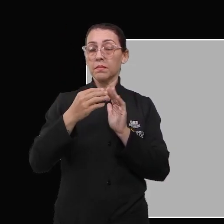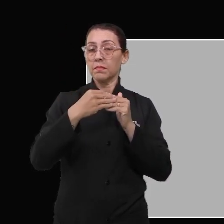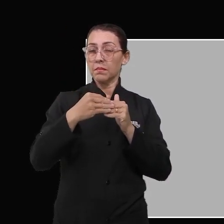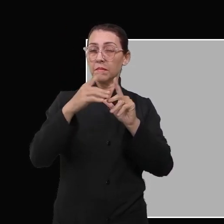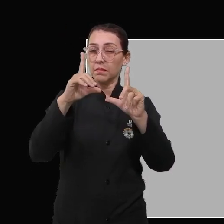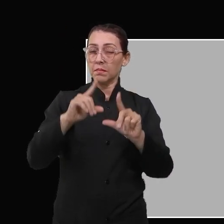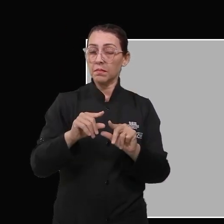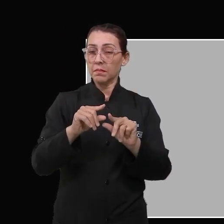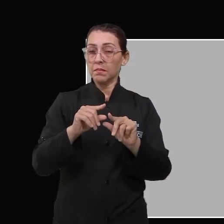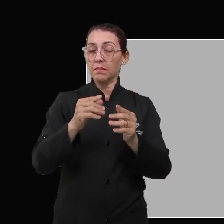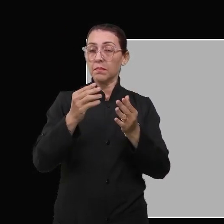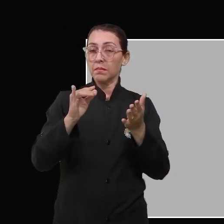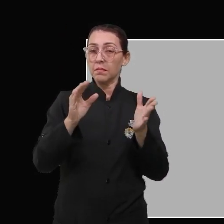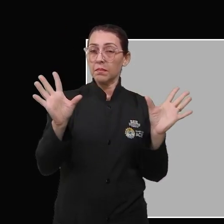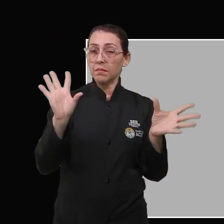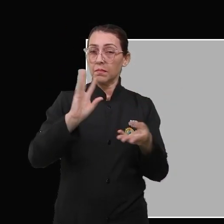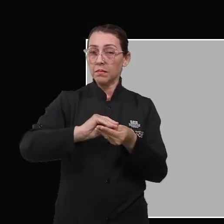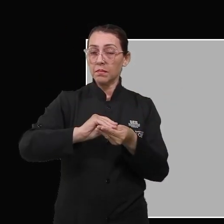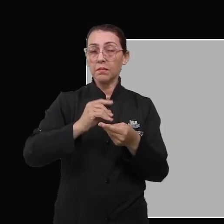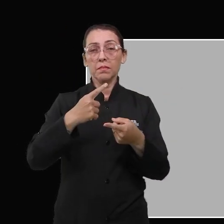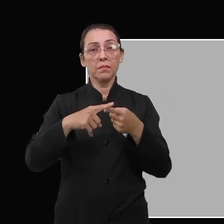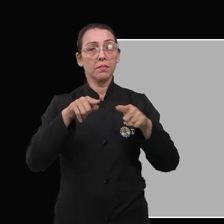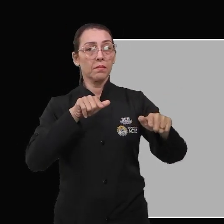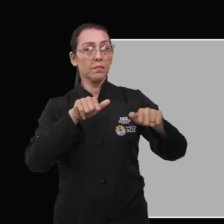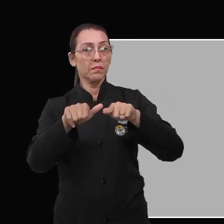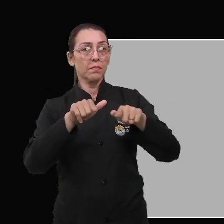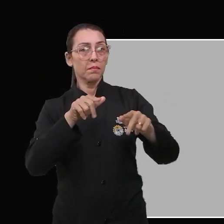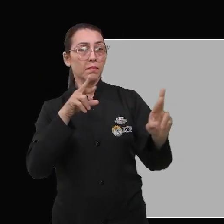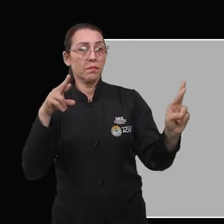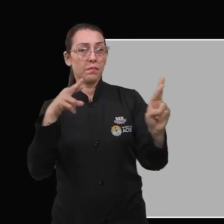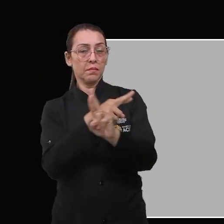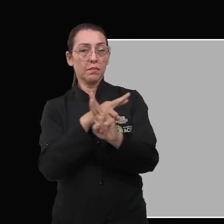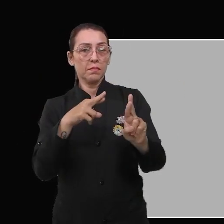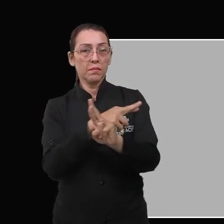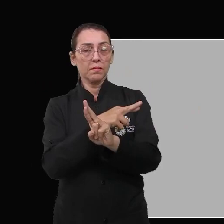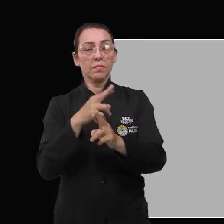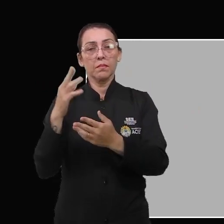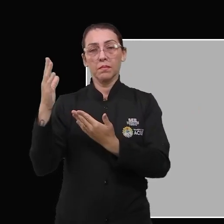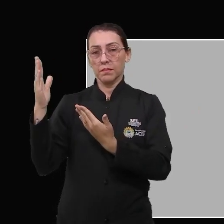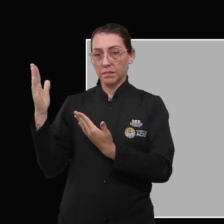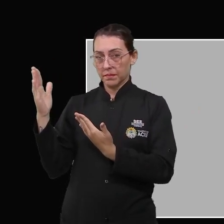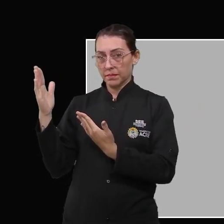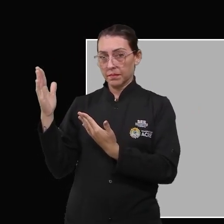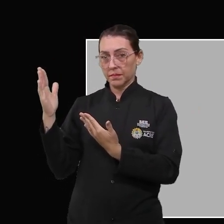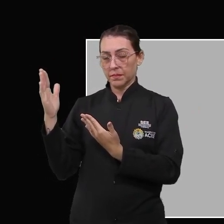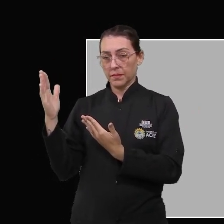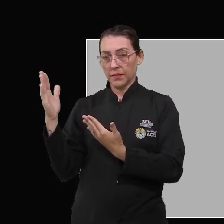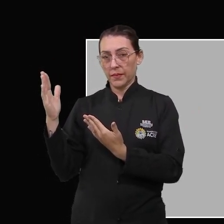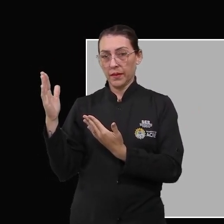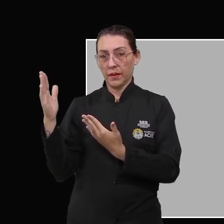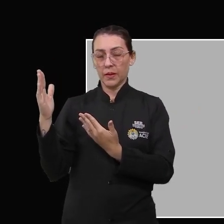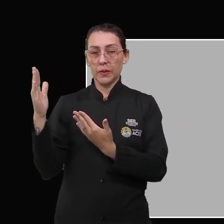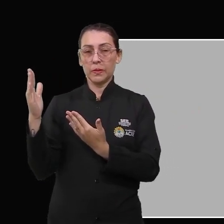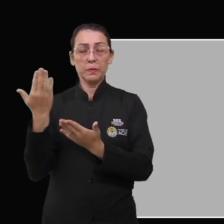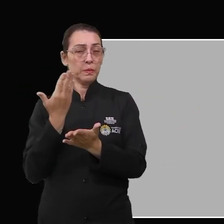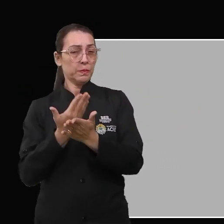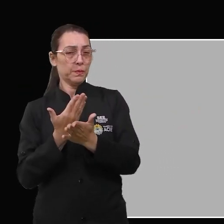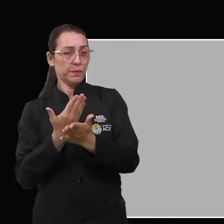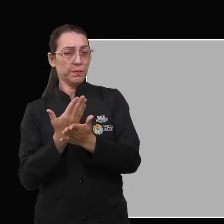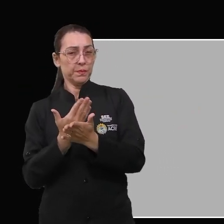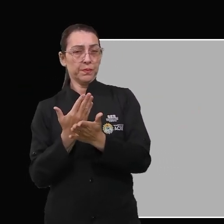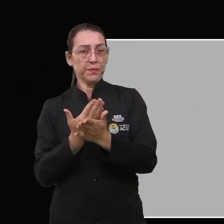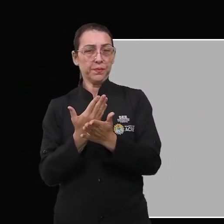vocês, porque o trabalho, galera, ele está relacionado diretamente aqui. Você se especializa, você estuda